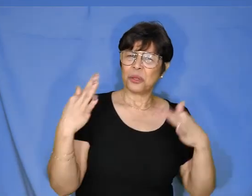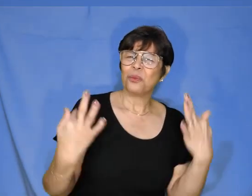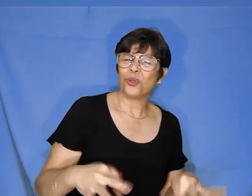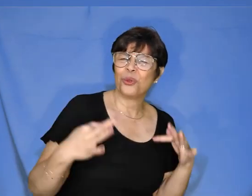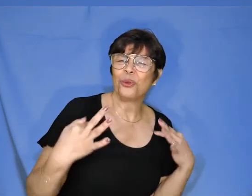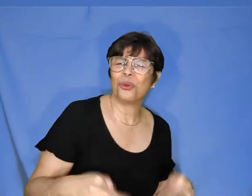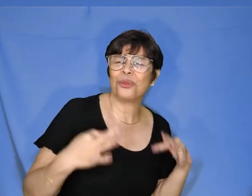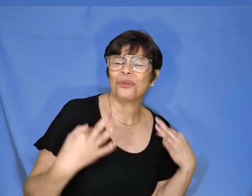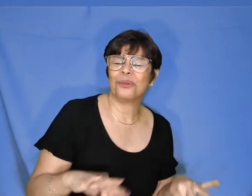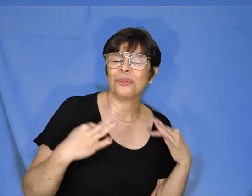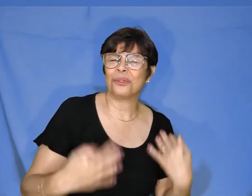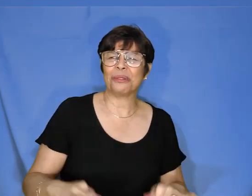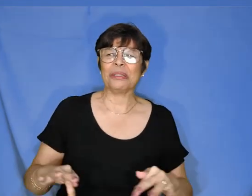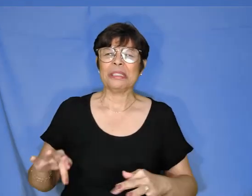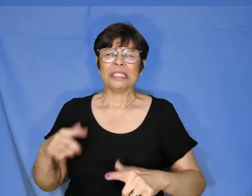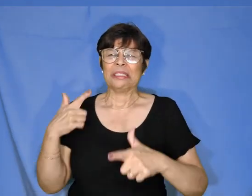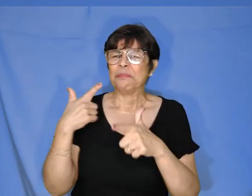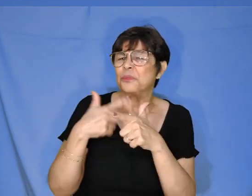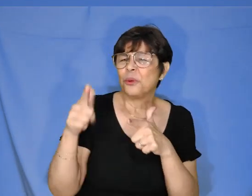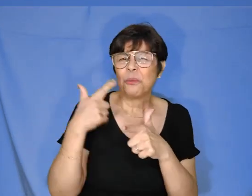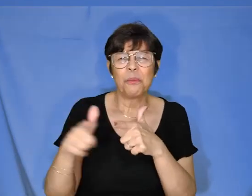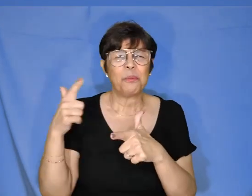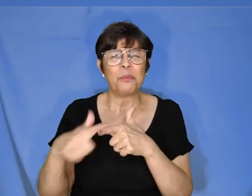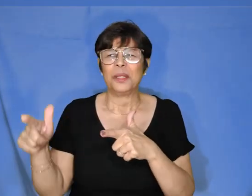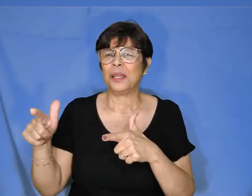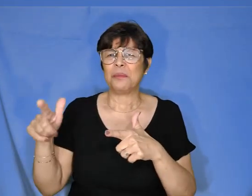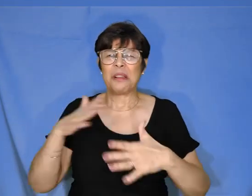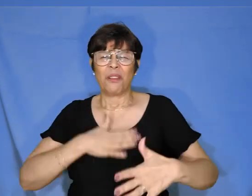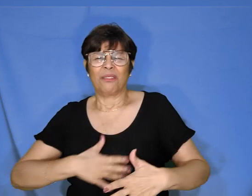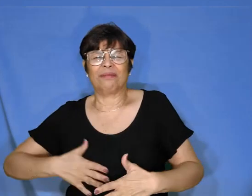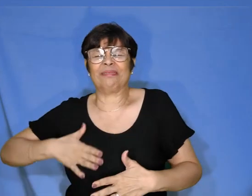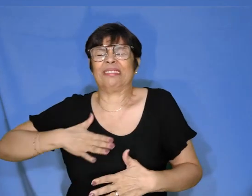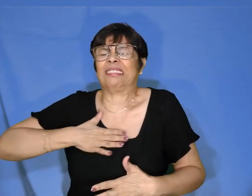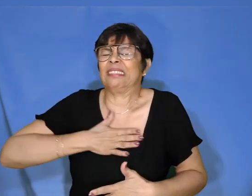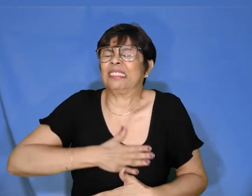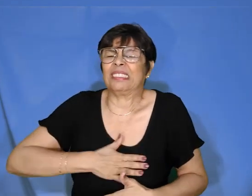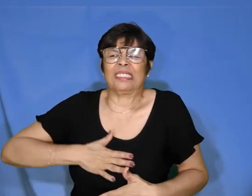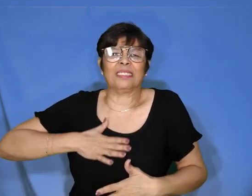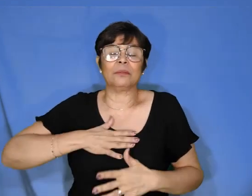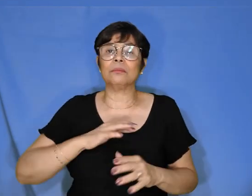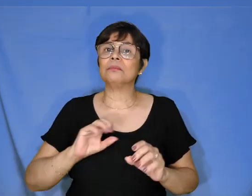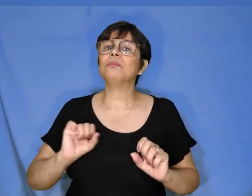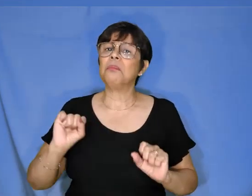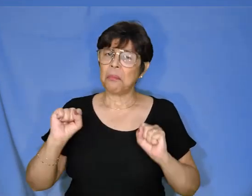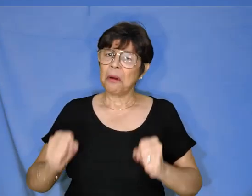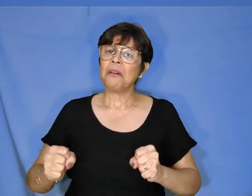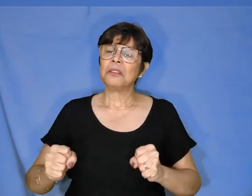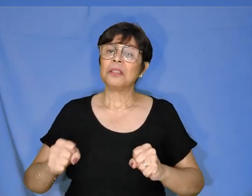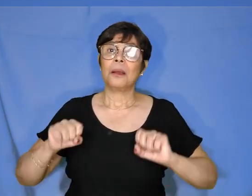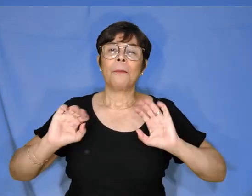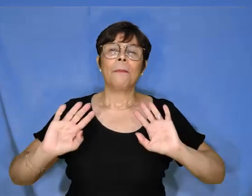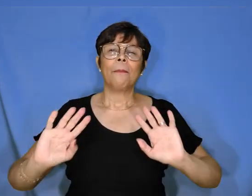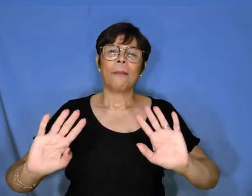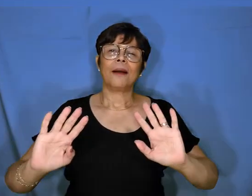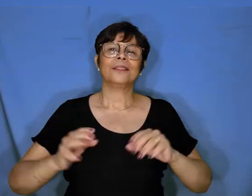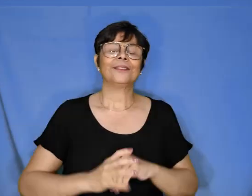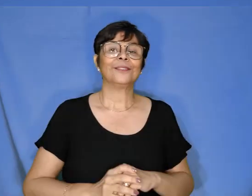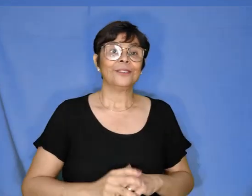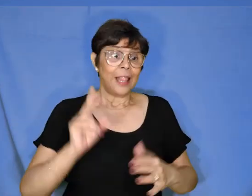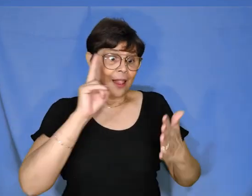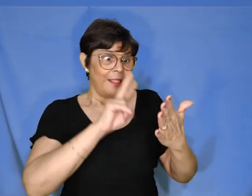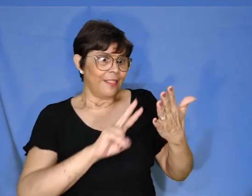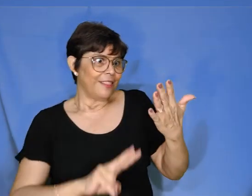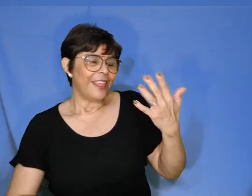passar dificuldades, passar lutas, provações, mas como diz o Salmo